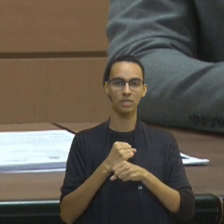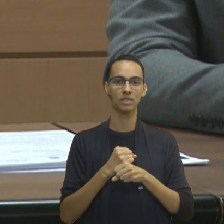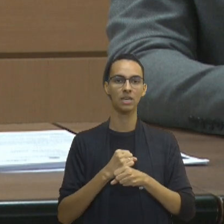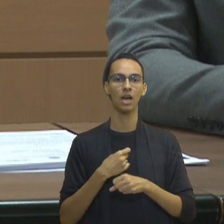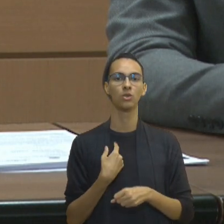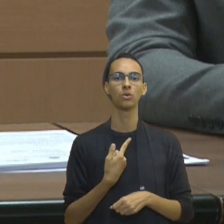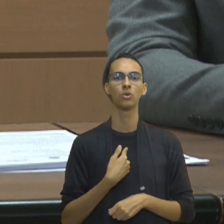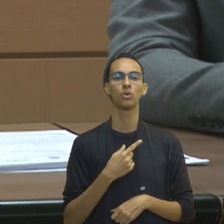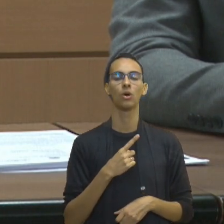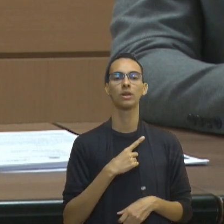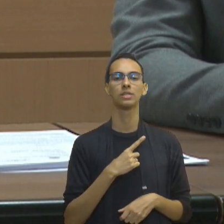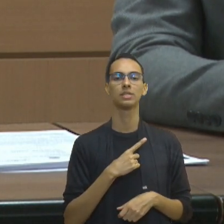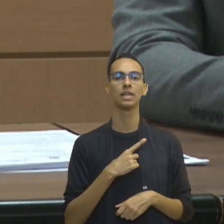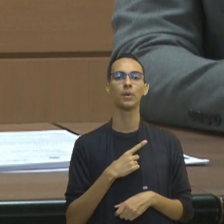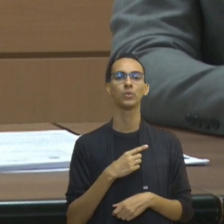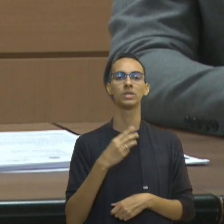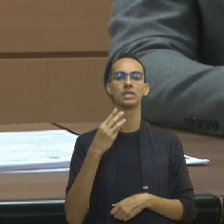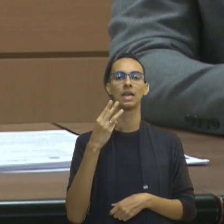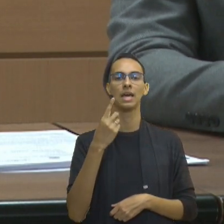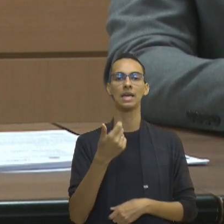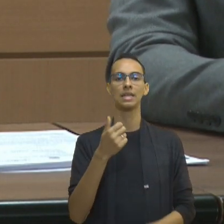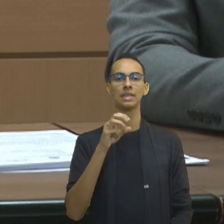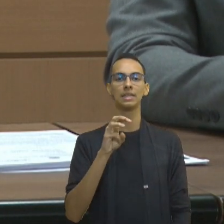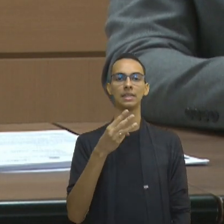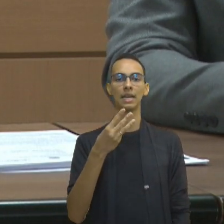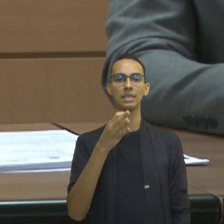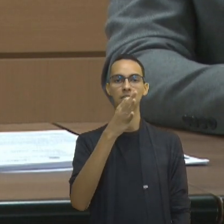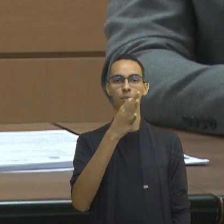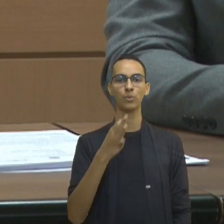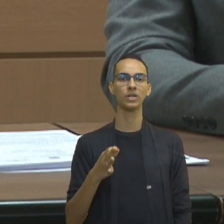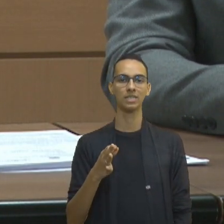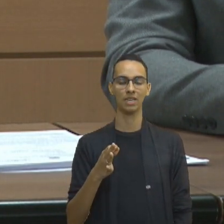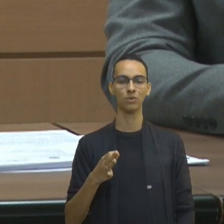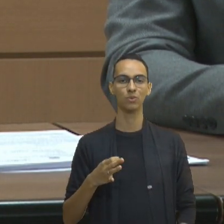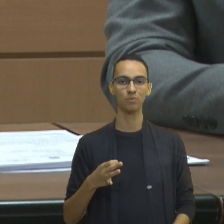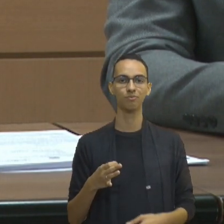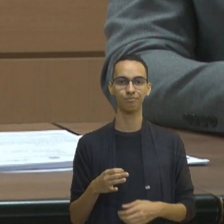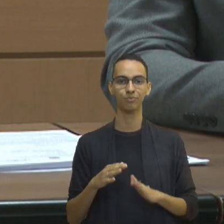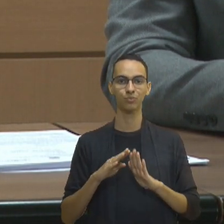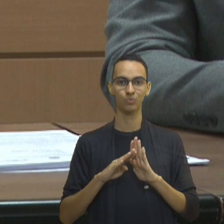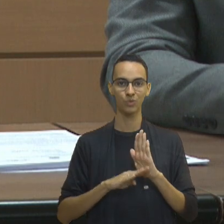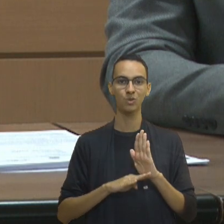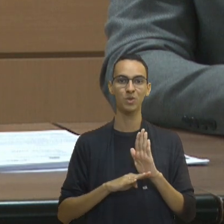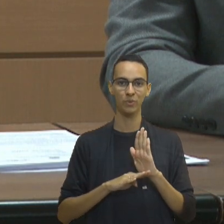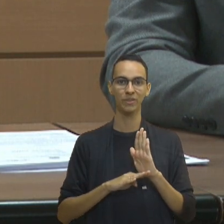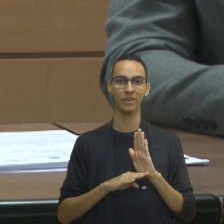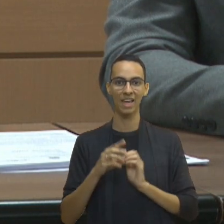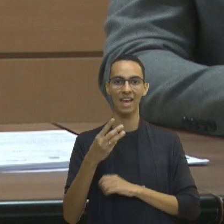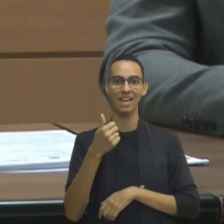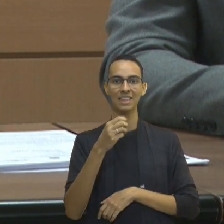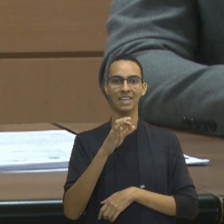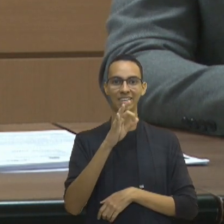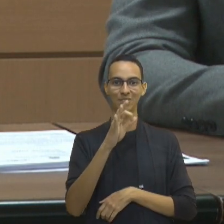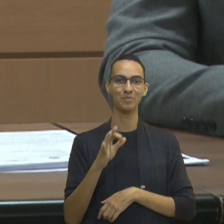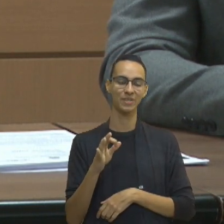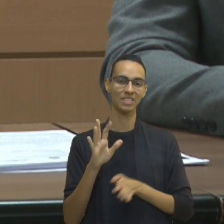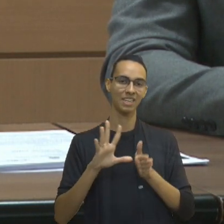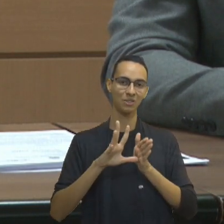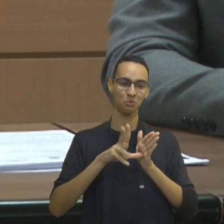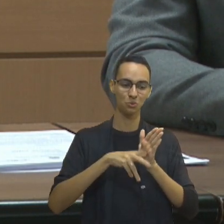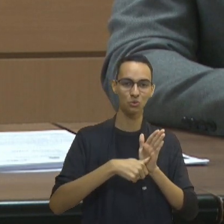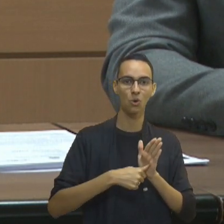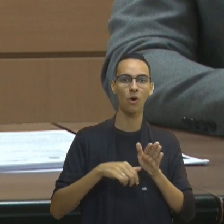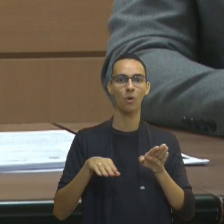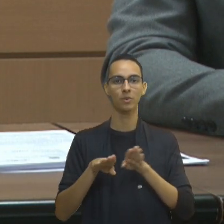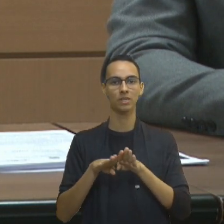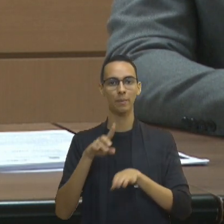de 13% nos casos. Então, tem nos mostrado que as estratégias que estão sendo adotadas têm sido efetivas